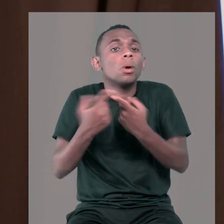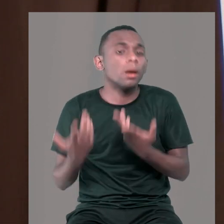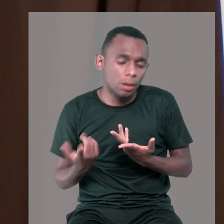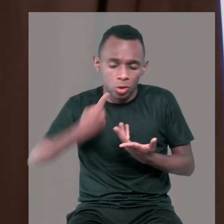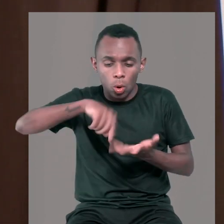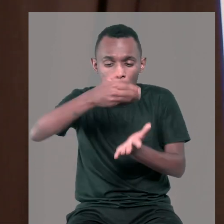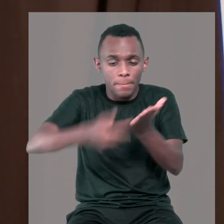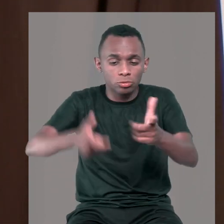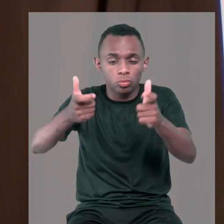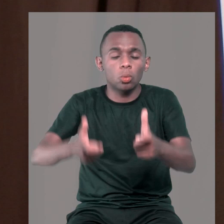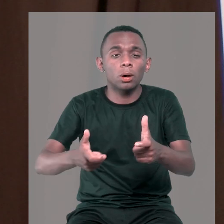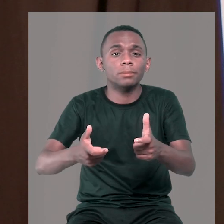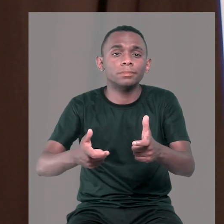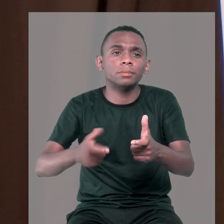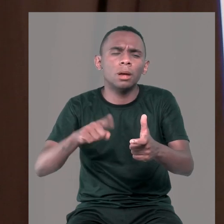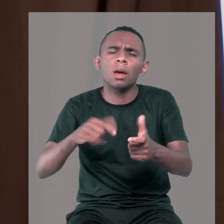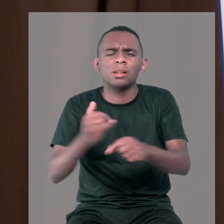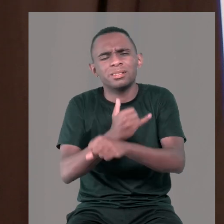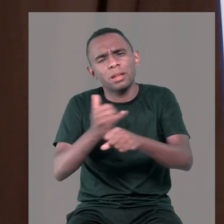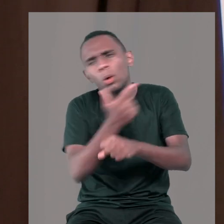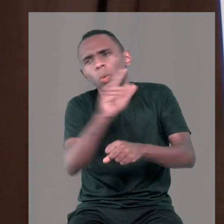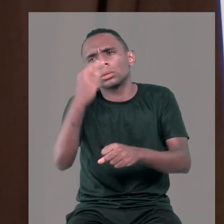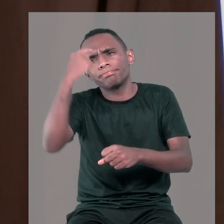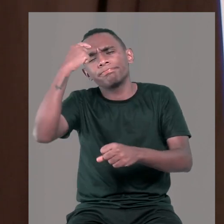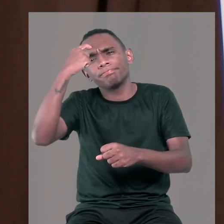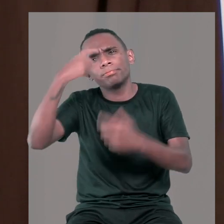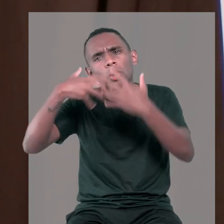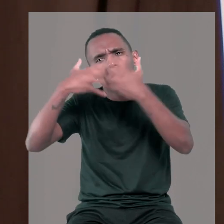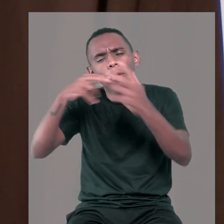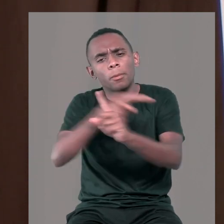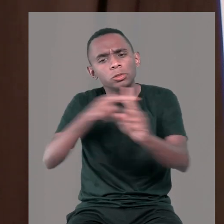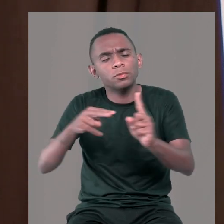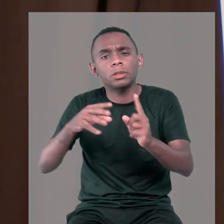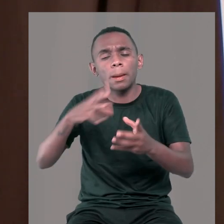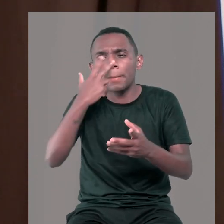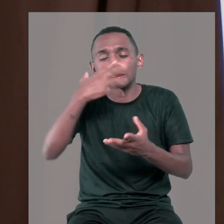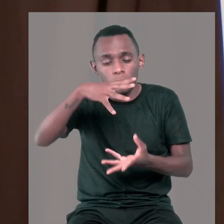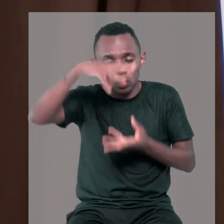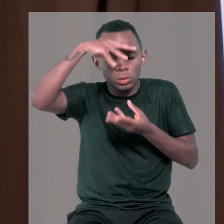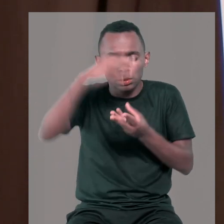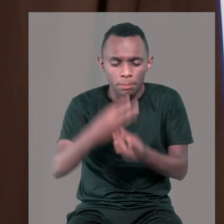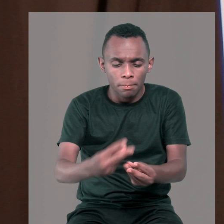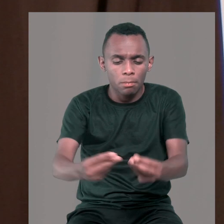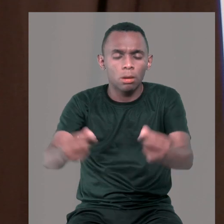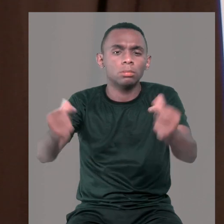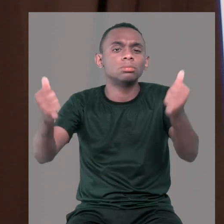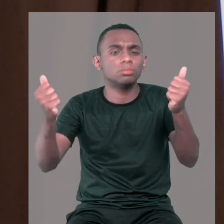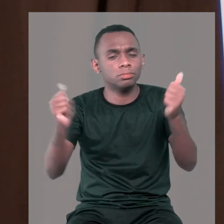estão fortemente associadas, elas remetem uma à outra, não? Elas se implicam